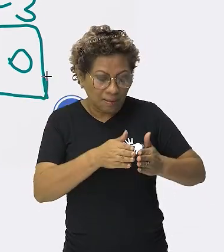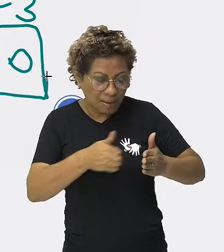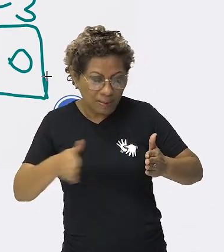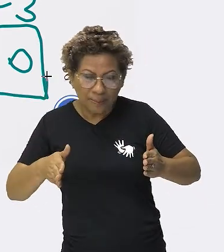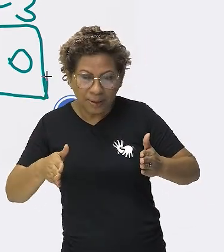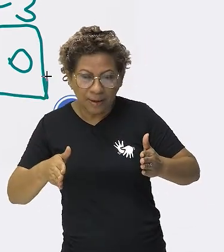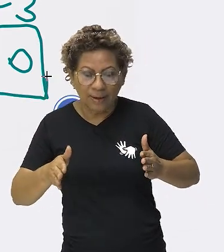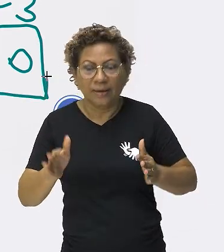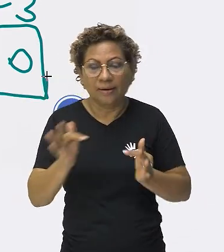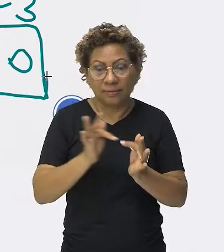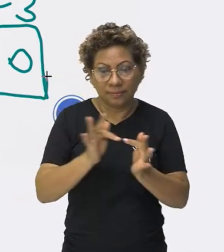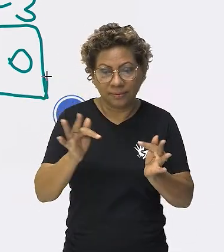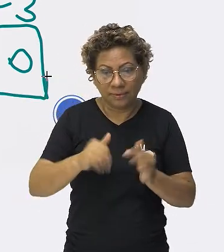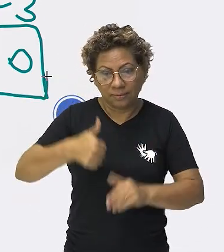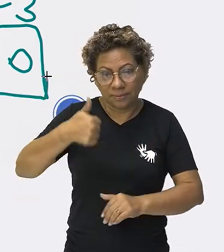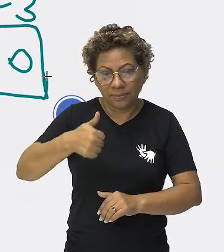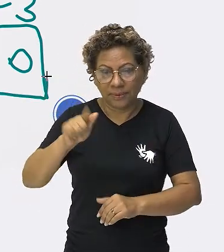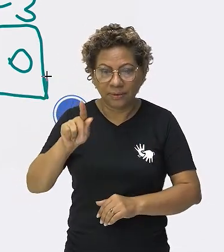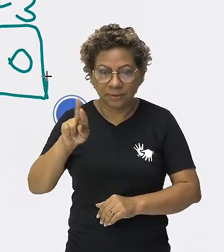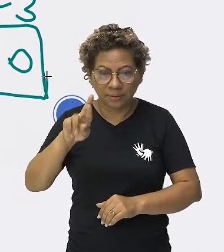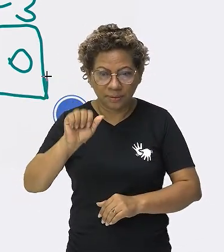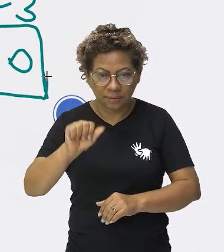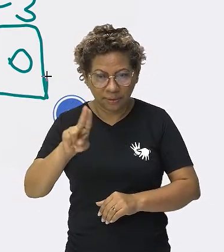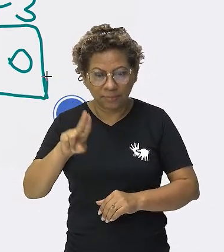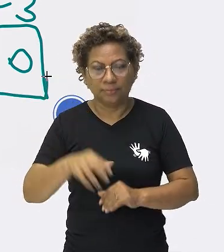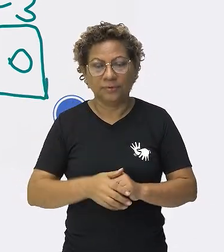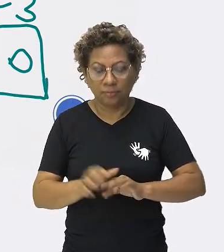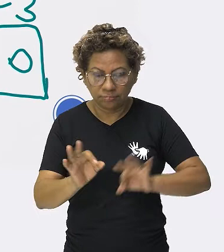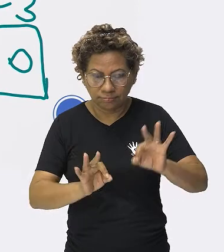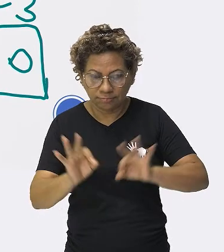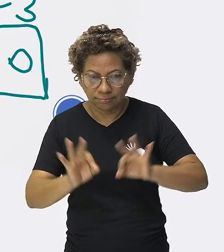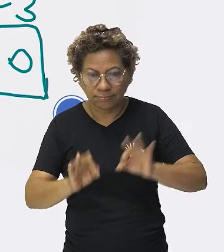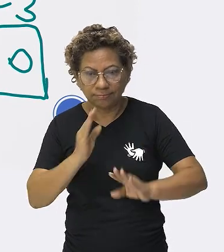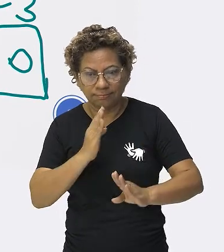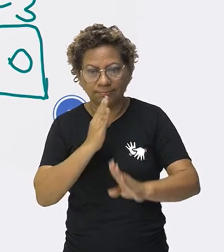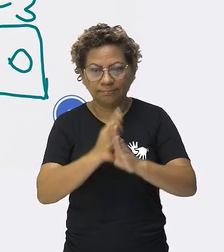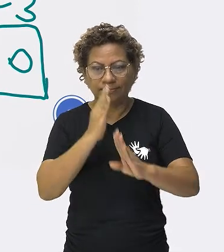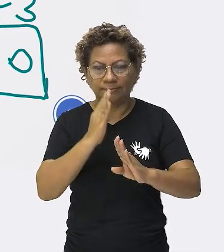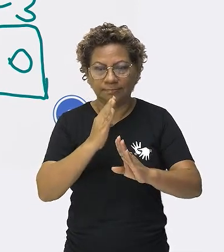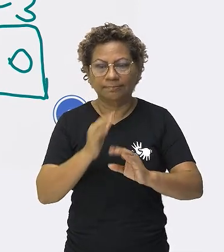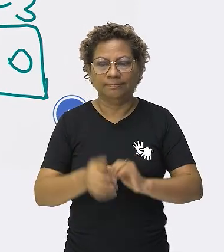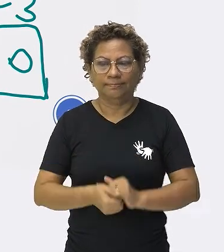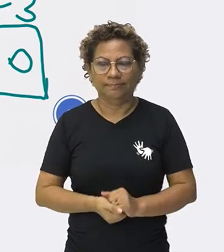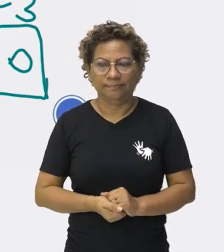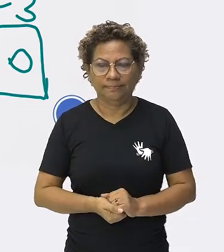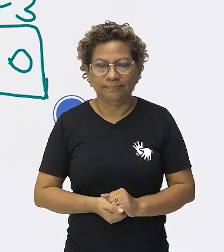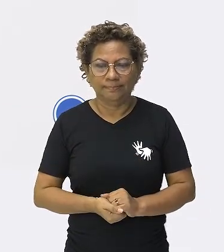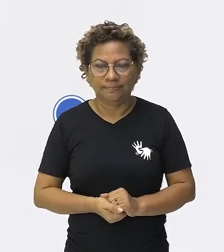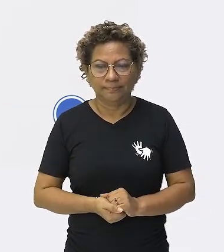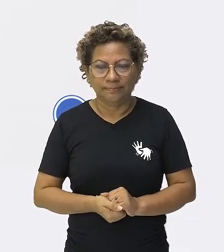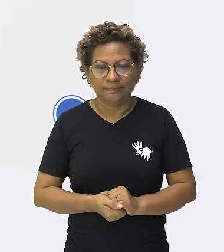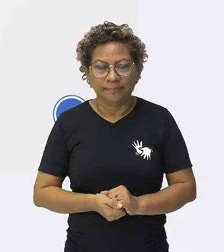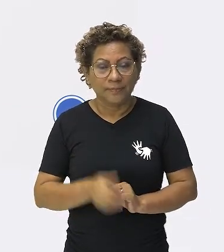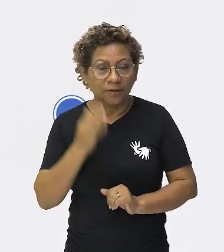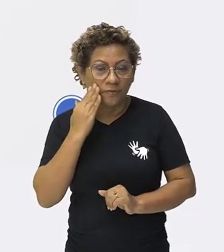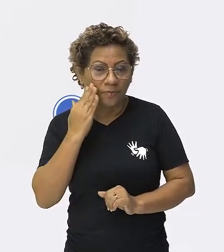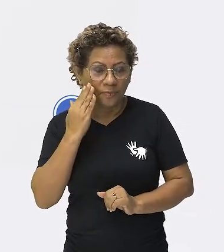valor de x, né? Que nós chegaremos aqui na alternativa A. Vamos ver então aqui o